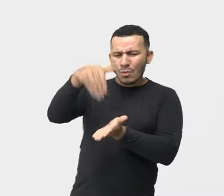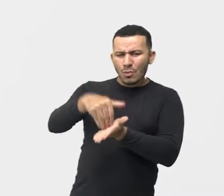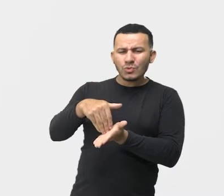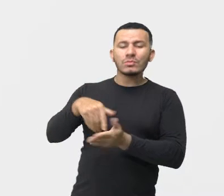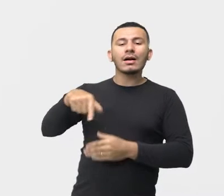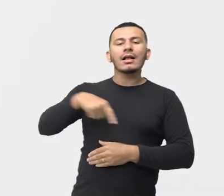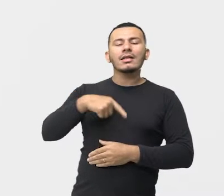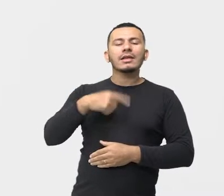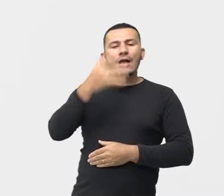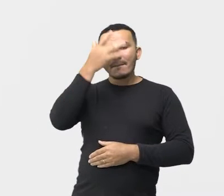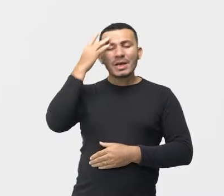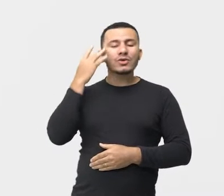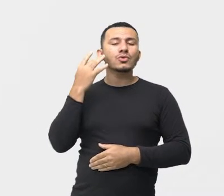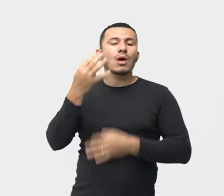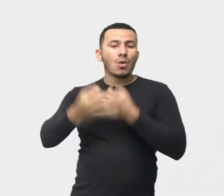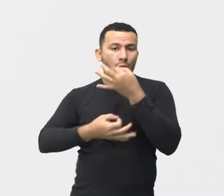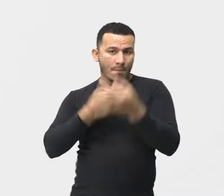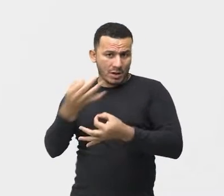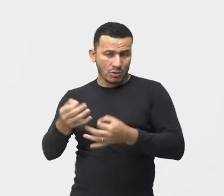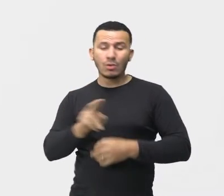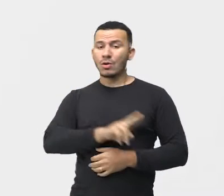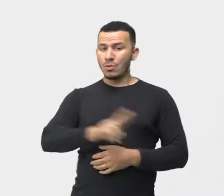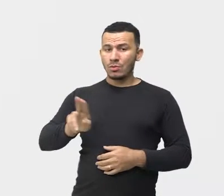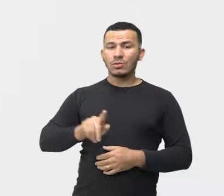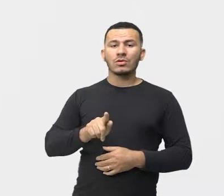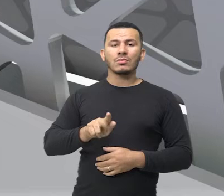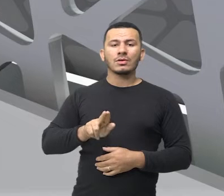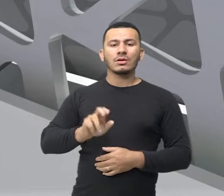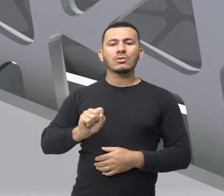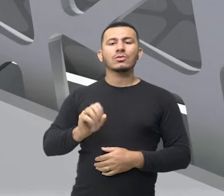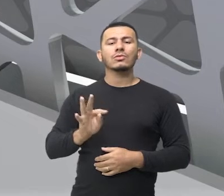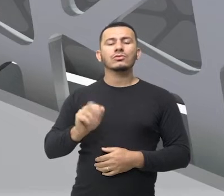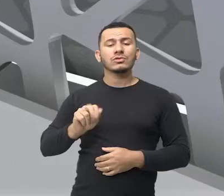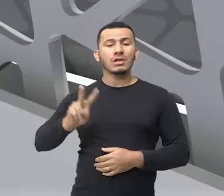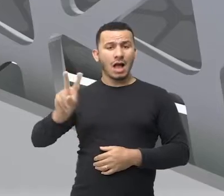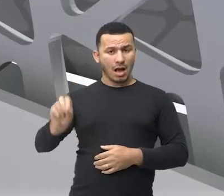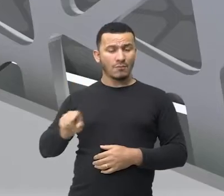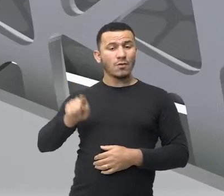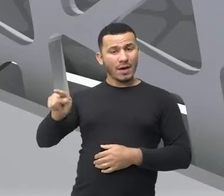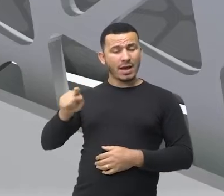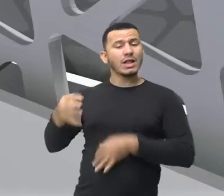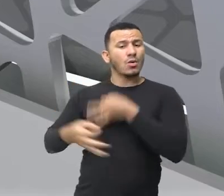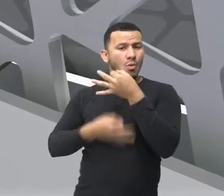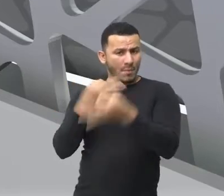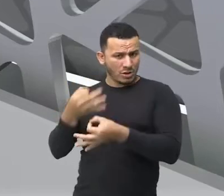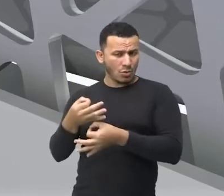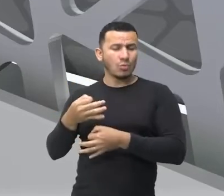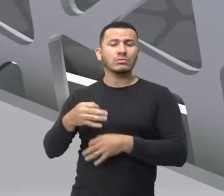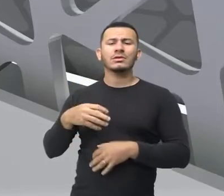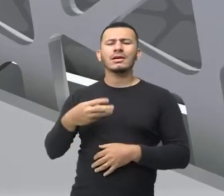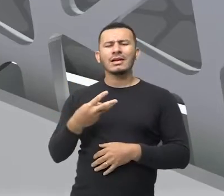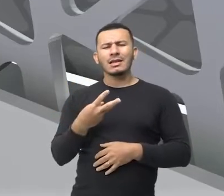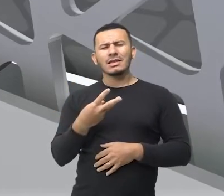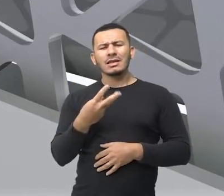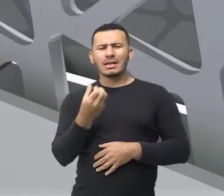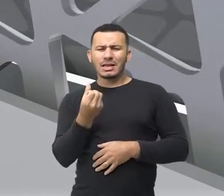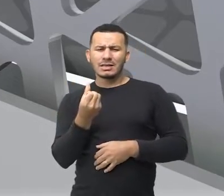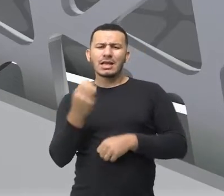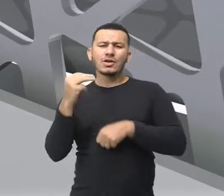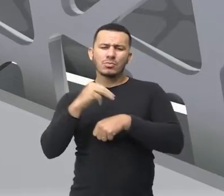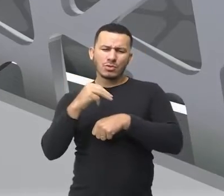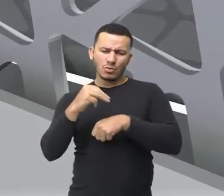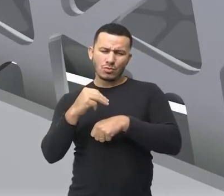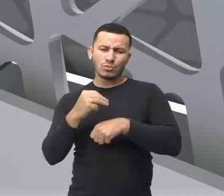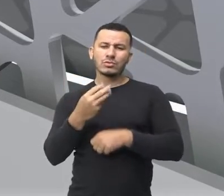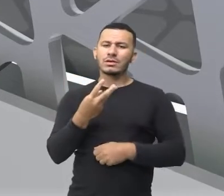final, tem esse comentário de uma pessoa que se identificou como Gustavo Silva. E foi um comentário que foi feito 36 minutos, por favor,